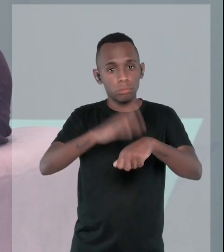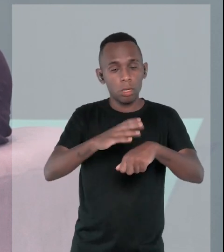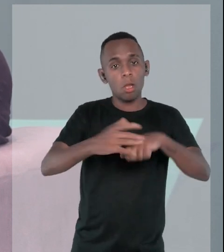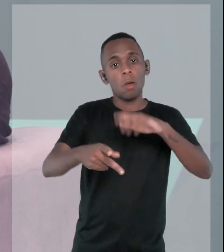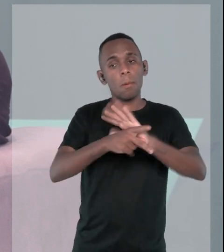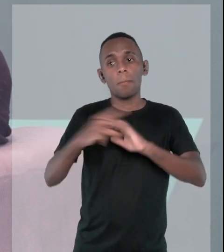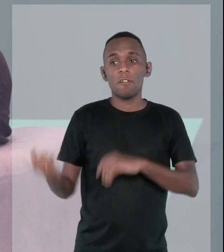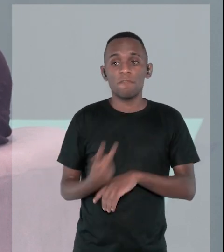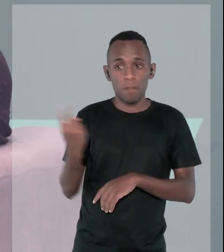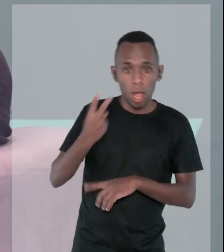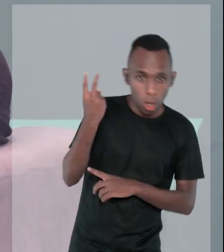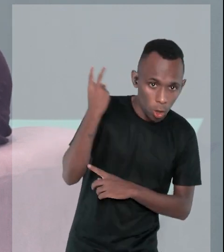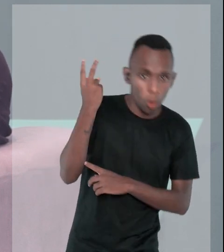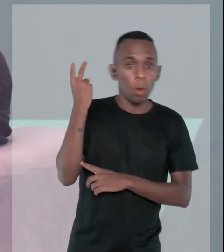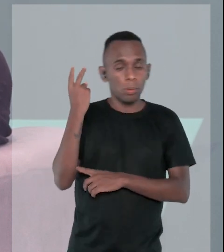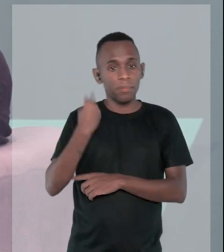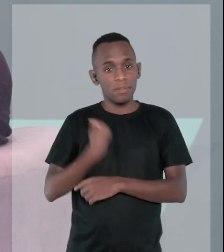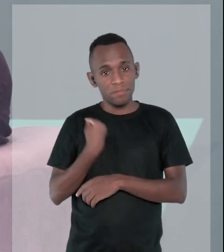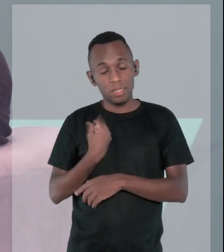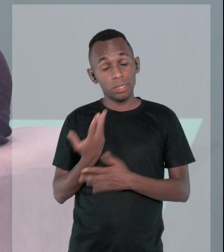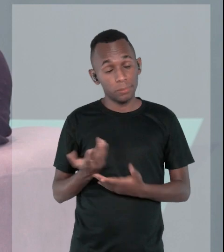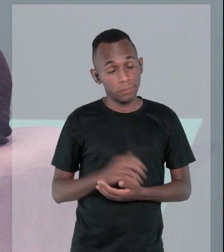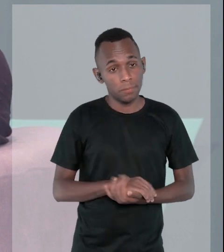próprios valores, de forma a ter vida própria?